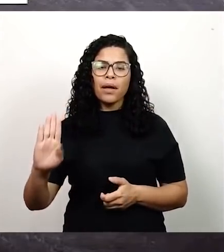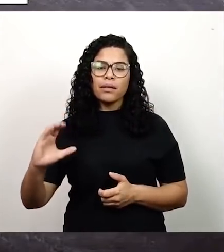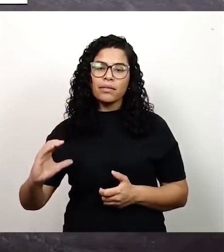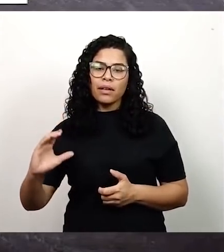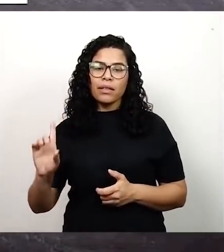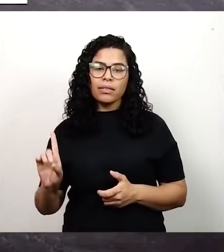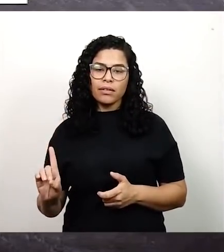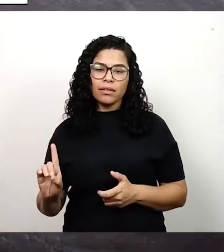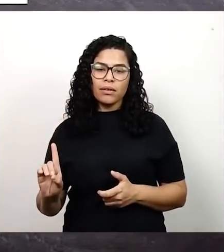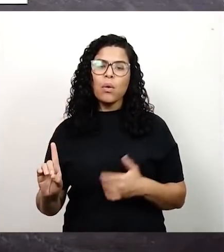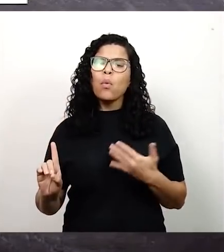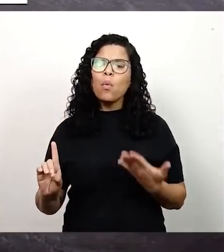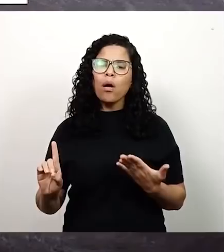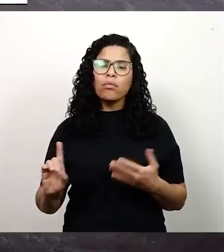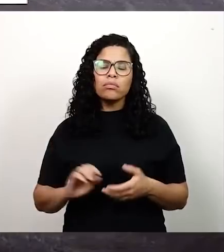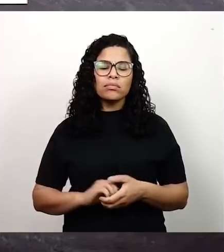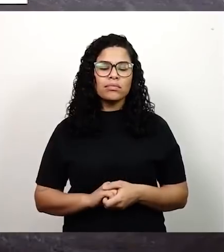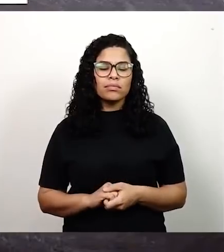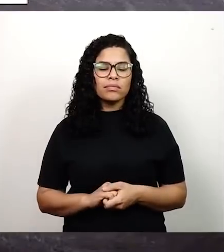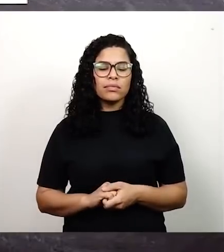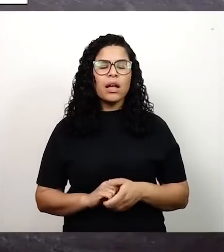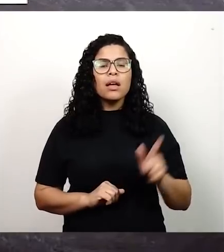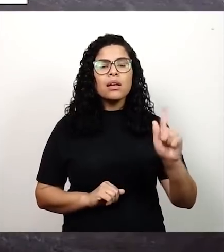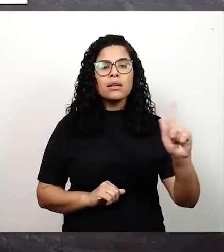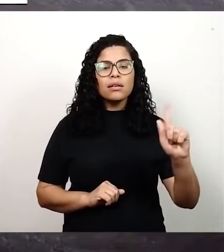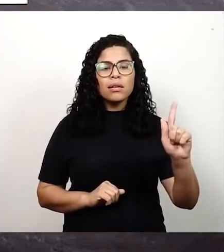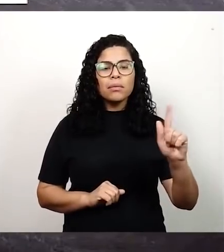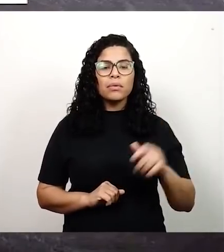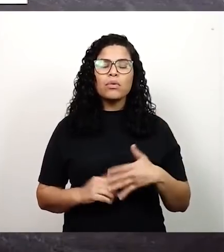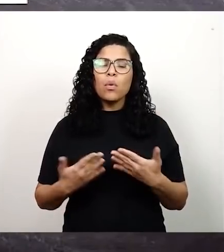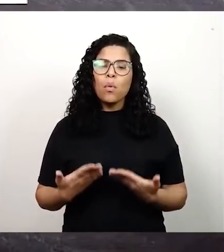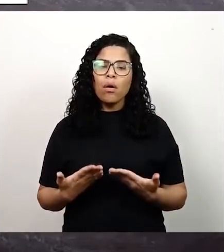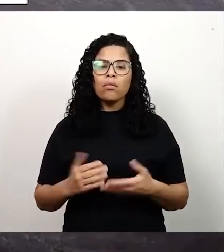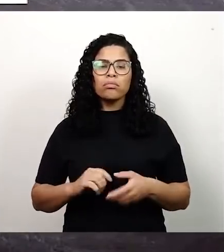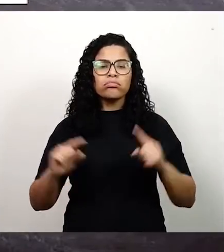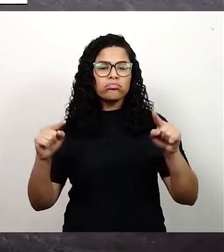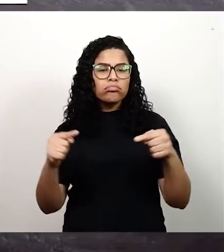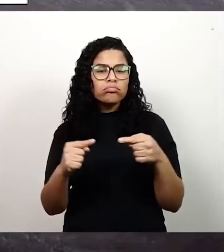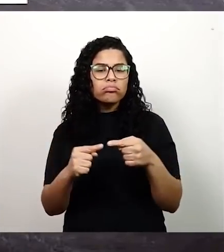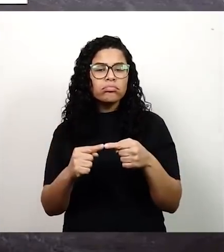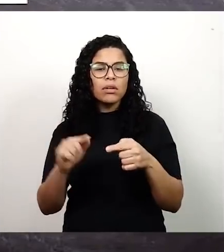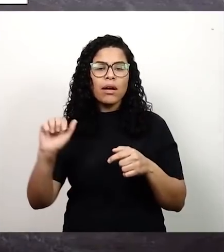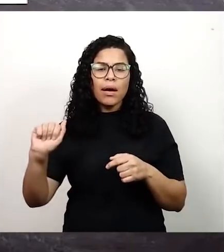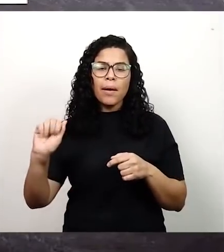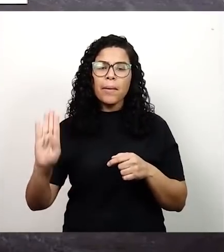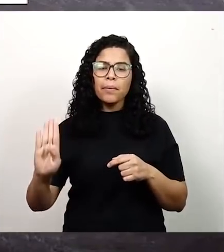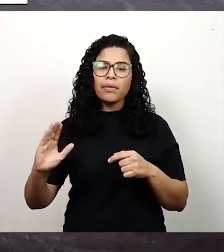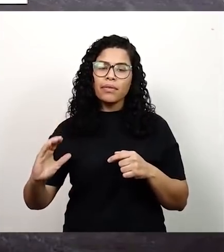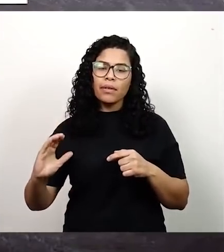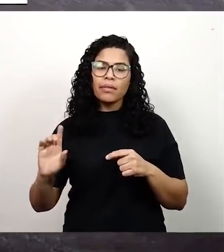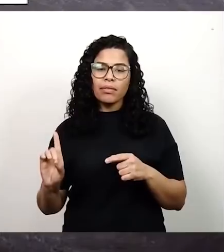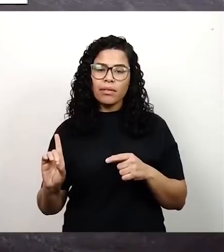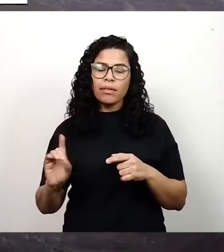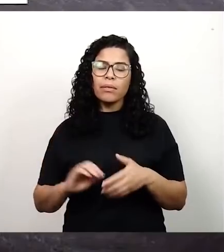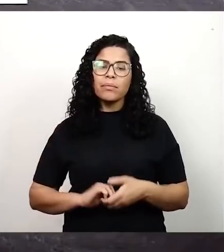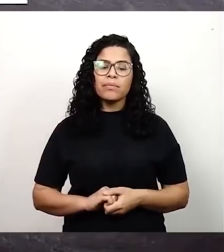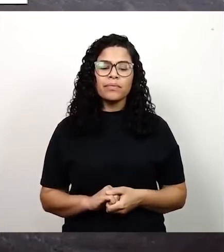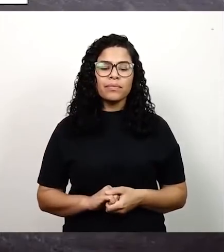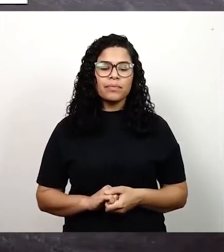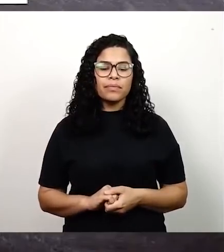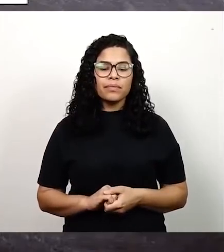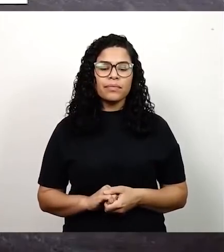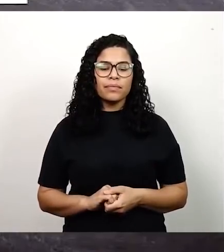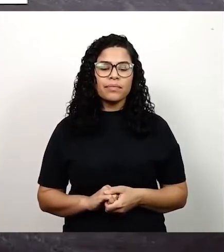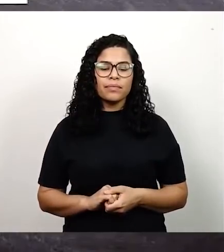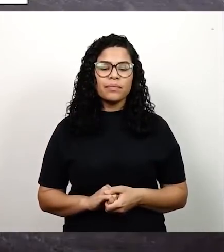C ou a frase D? A mesma coisa para gramas. Com qual frase você relacionaria?